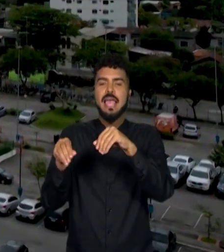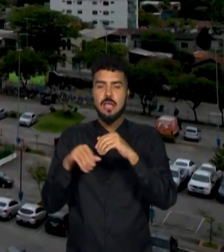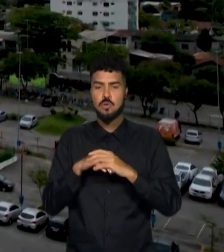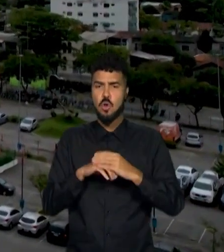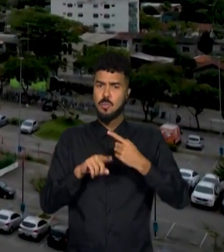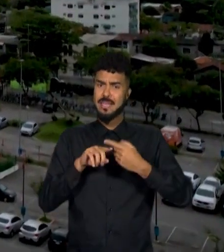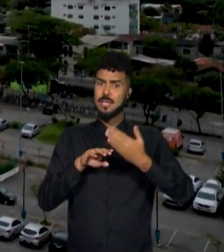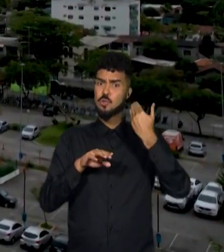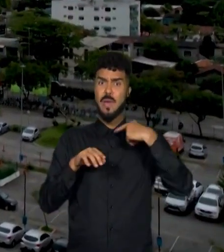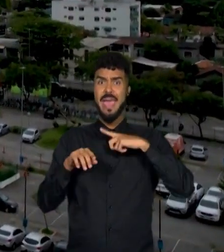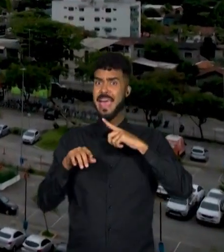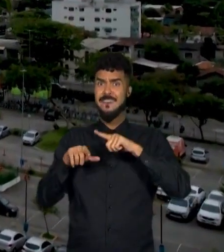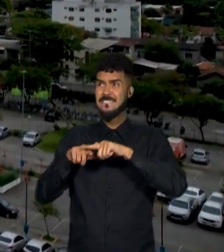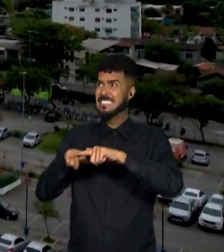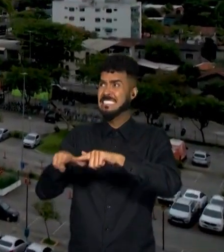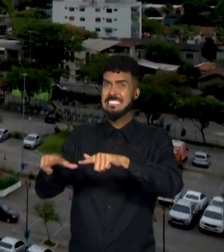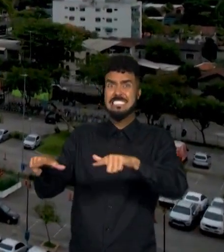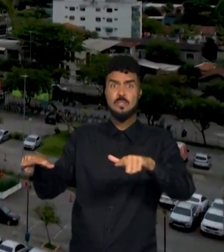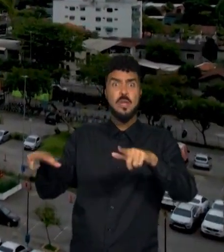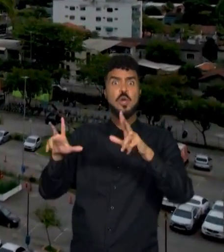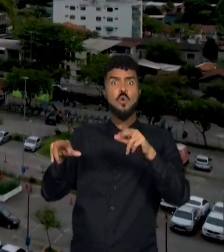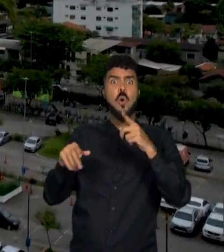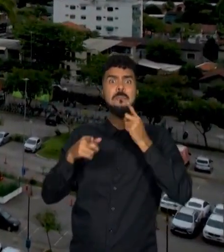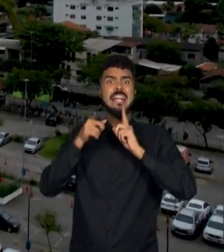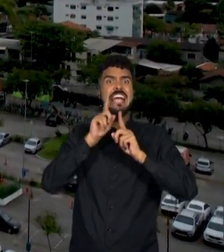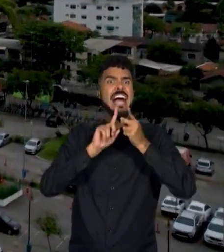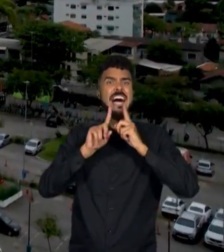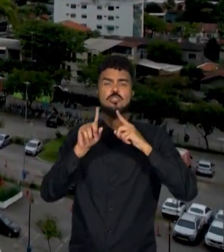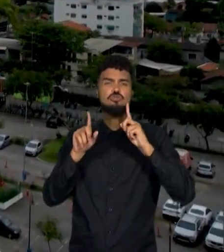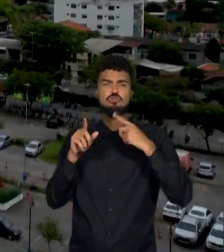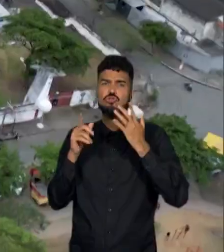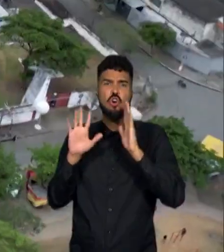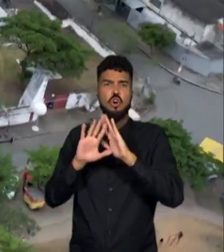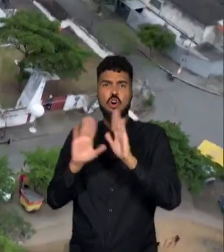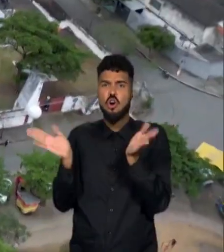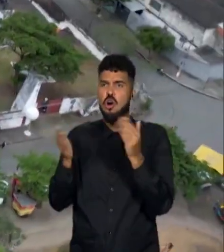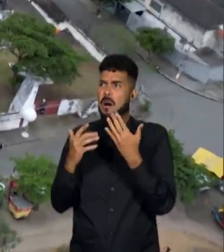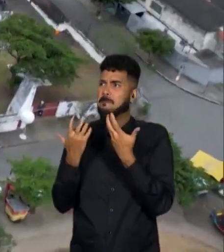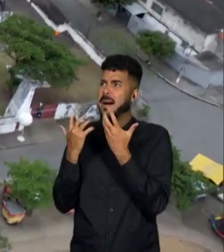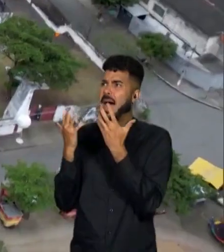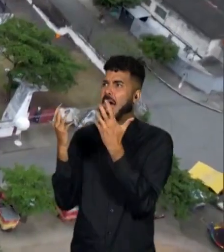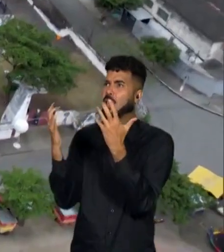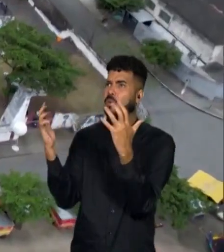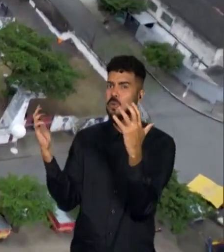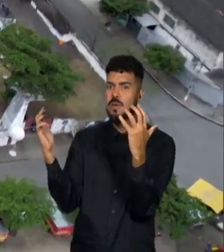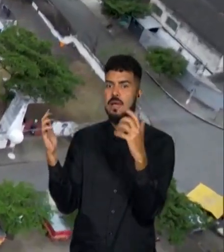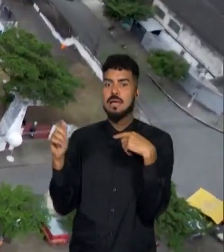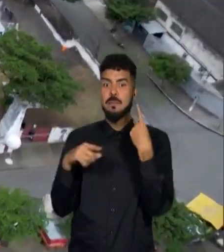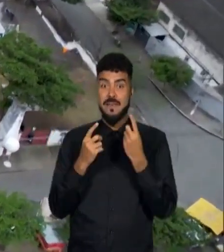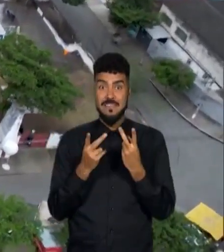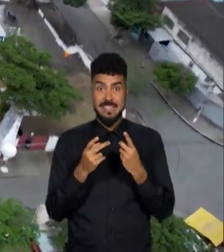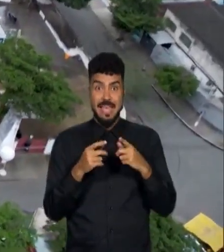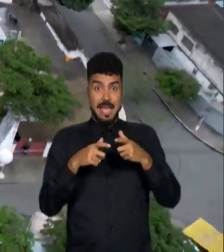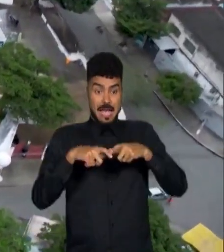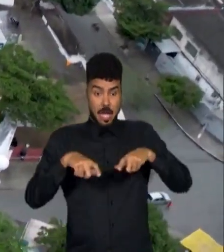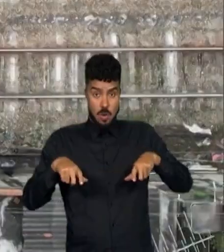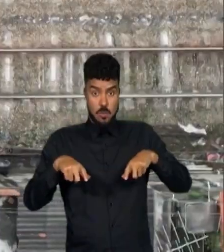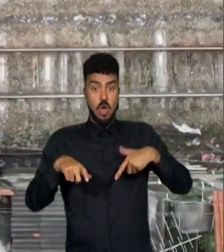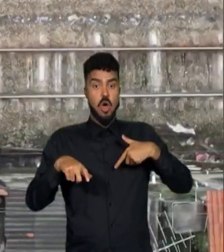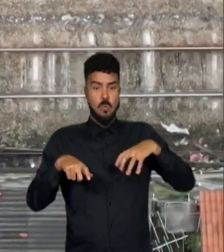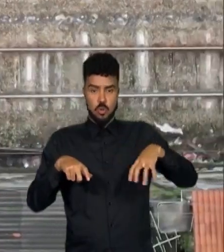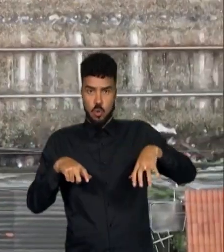aqui era maricá, não tinha só mato. E para poder vender os terrenos, aí fez o campo do Bangu em Moça Bonita e botou a